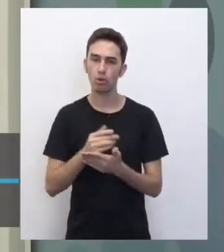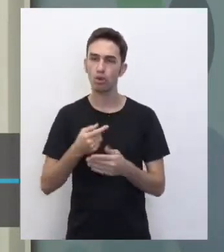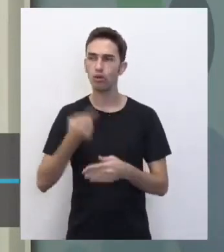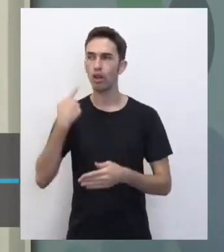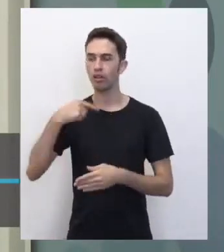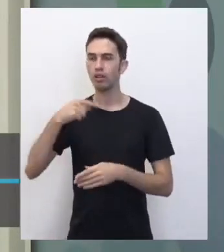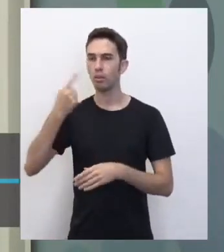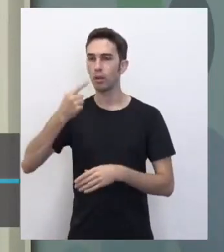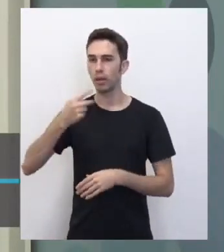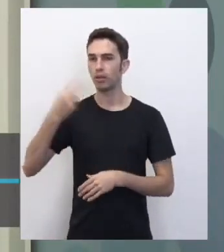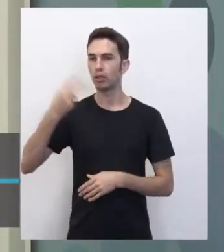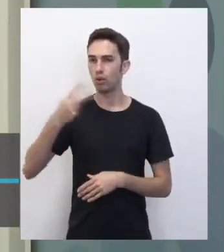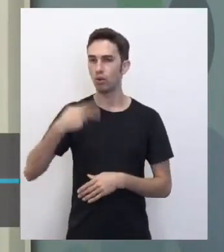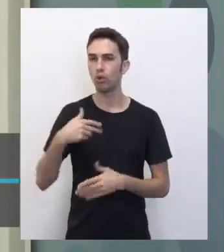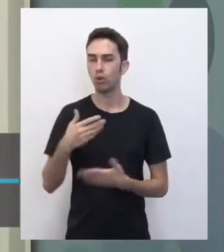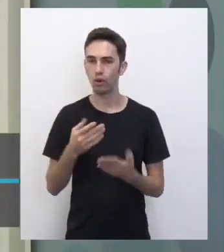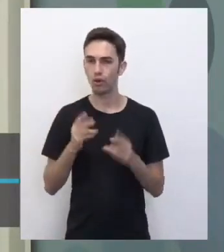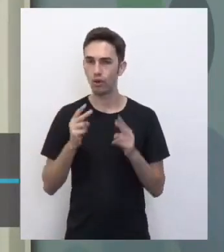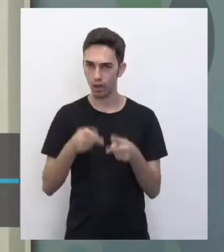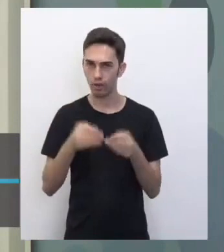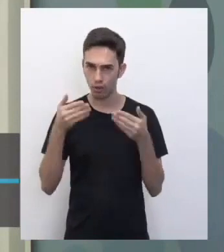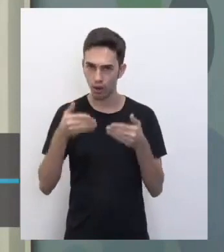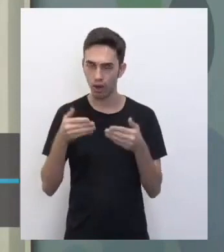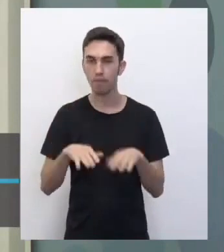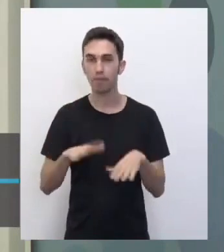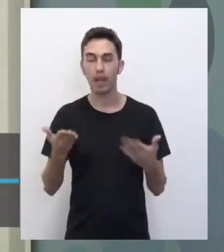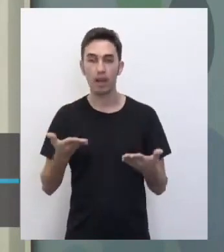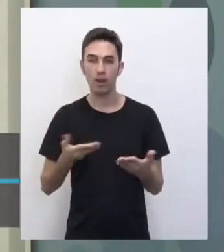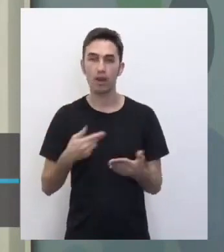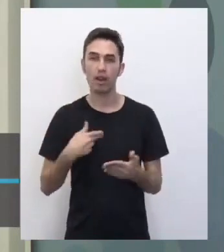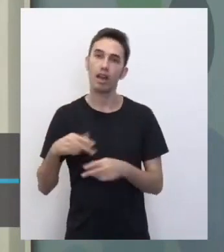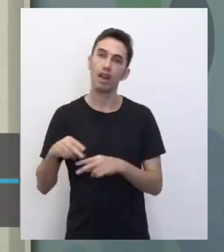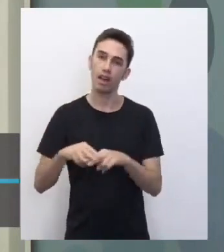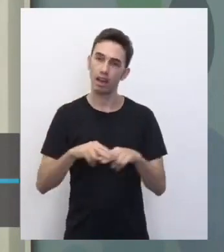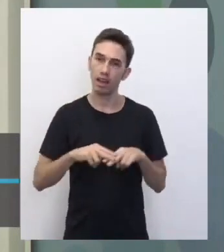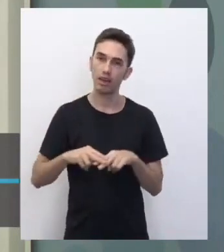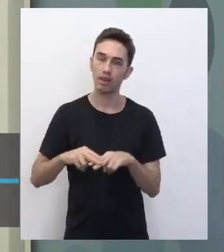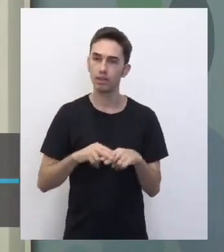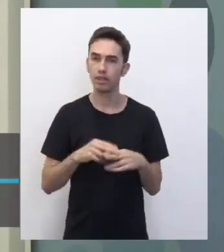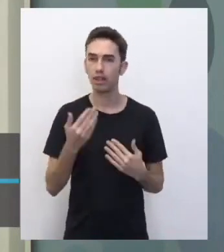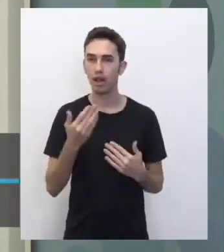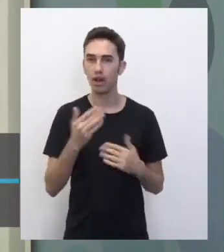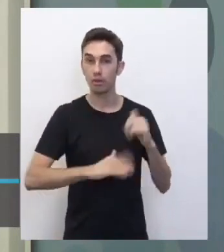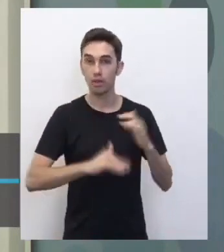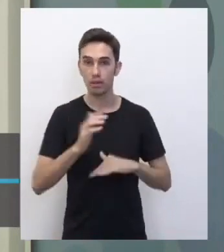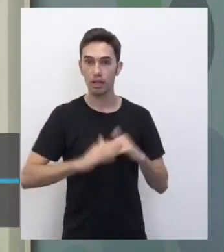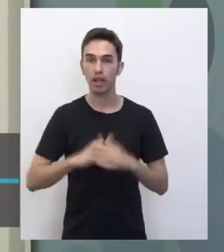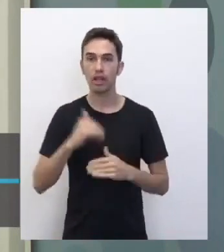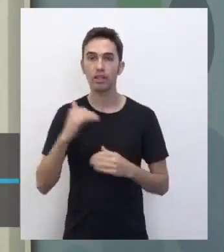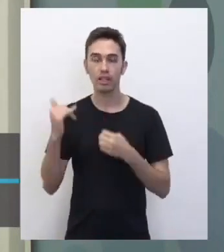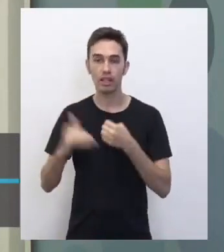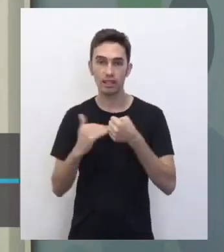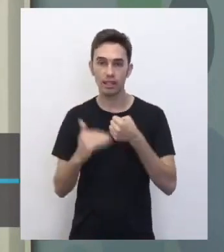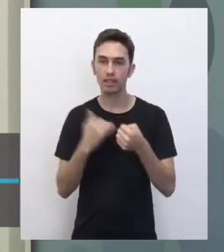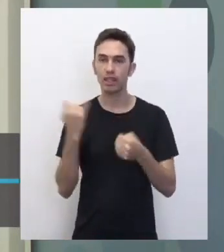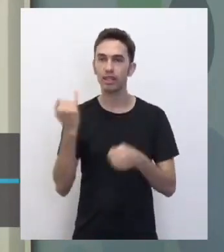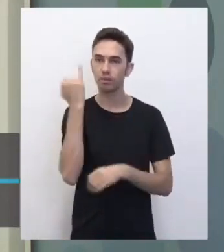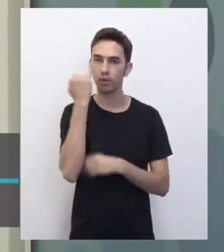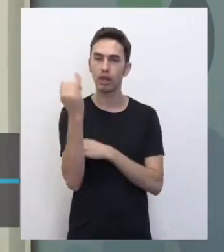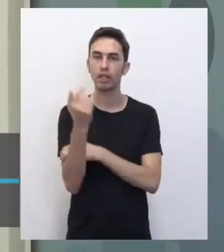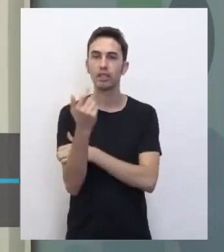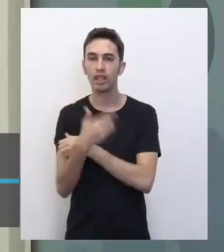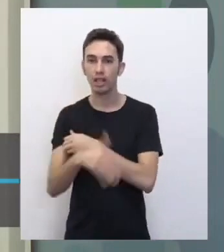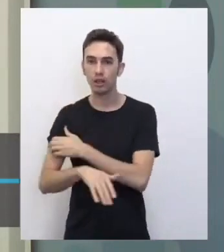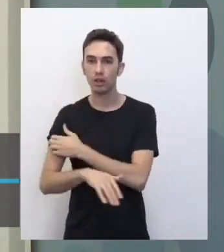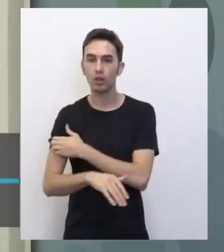bimestre, mas em filosofia a nossa proposta é essa, revisitar aí algumas habilidades essenciais, importantes, dentro das condições que a gente